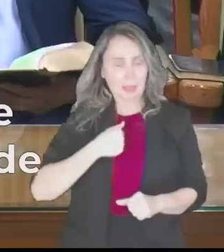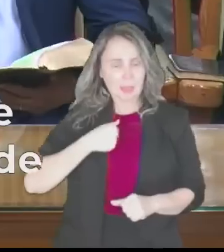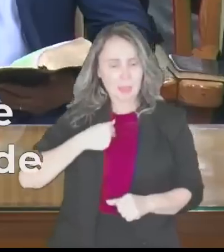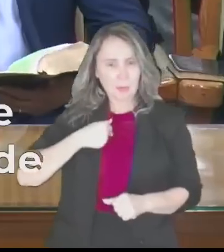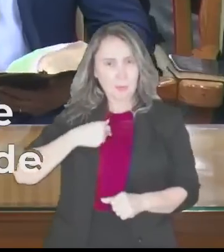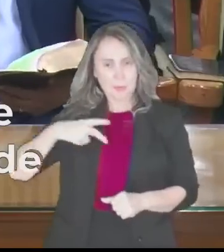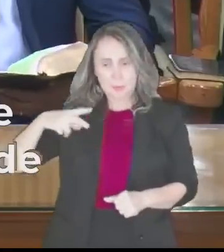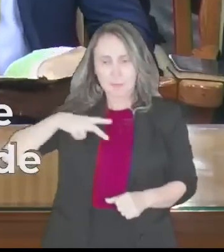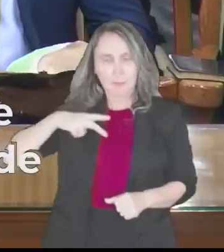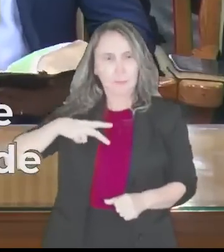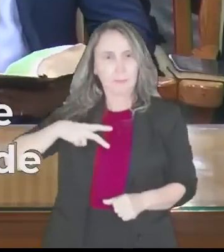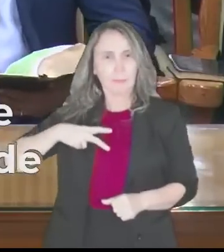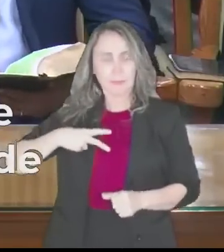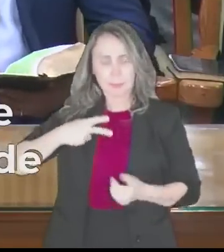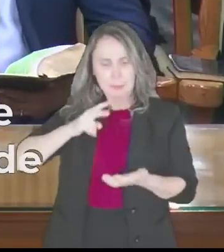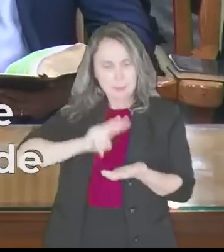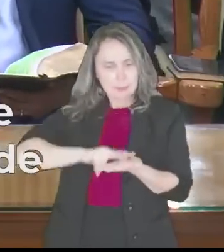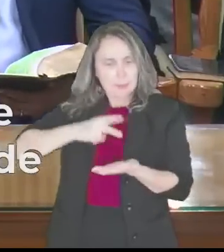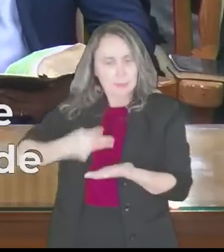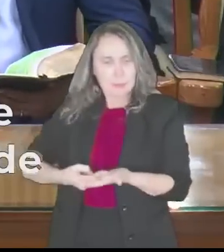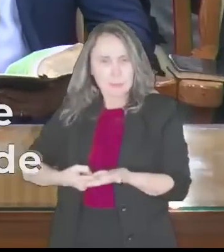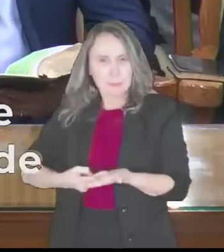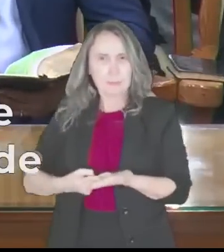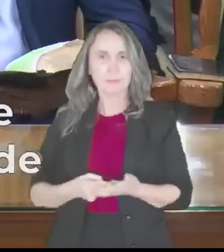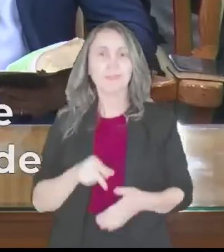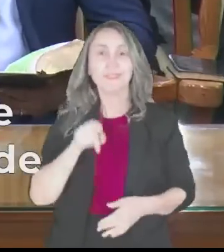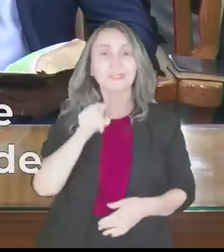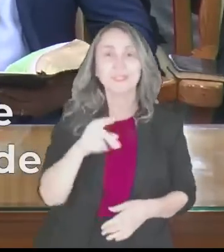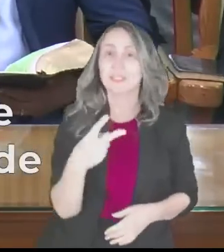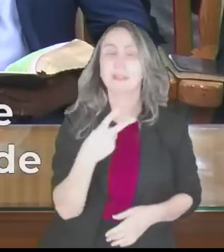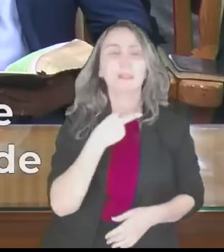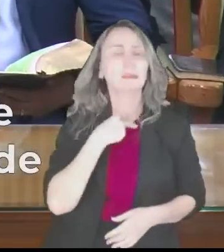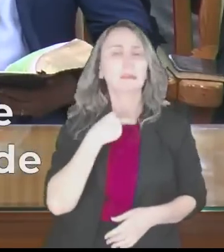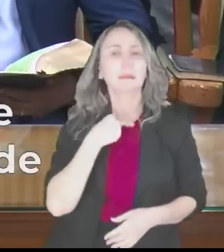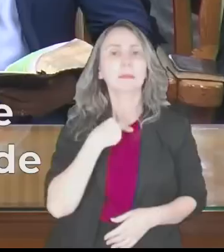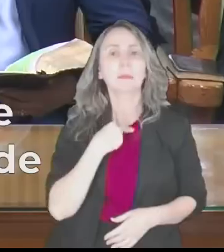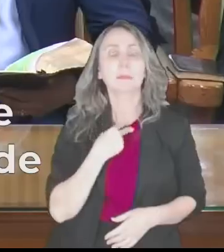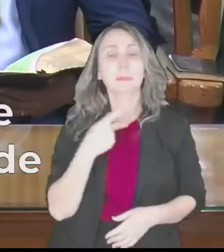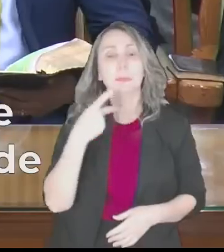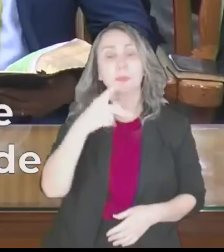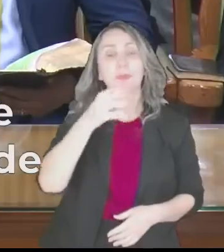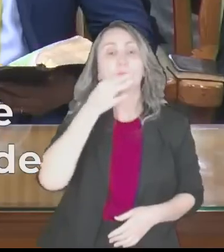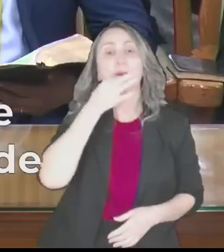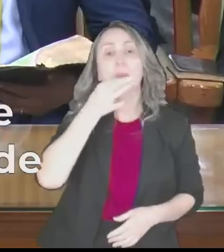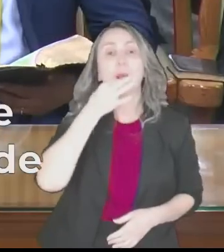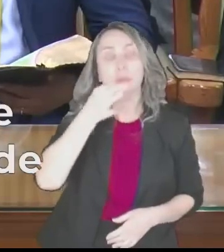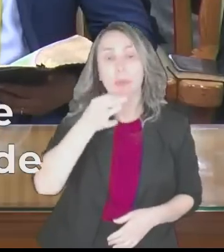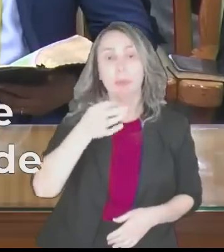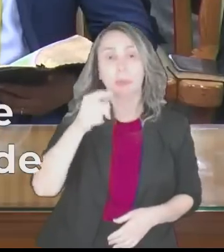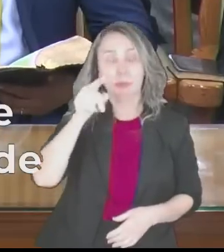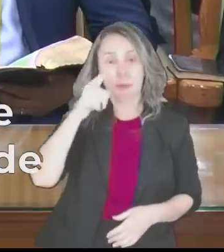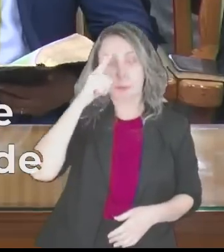irmãos? Você não pode interpretar particularmente do jeito que der na telha.